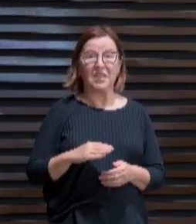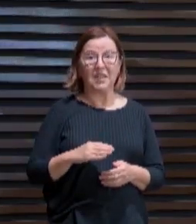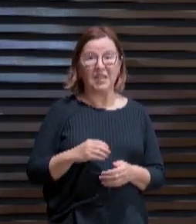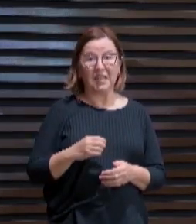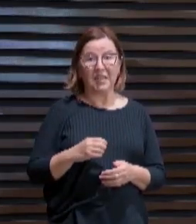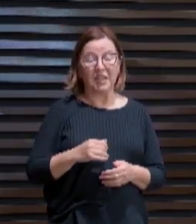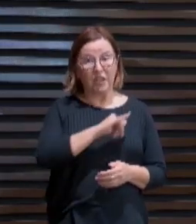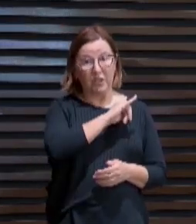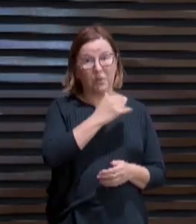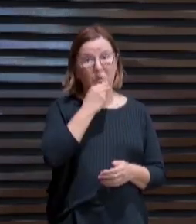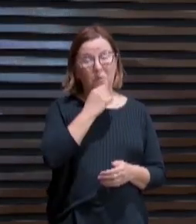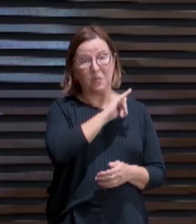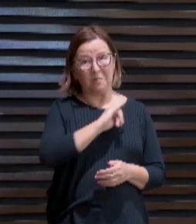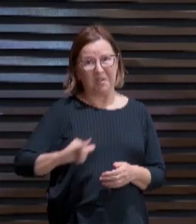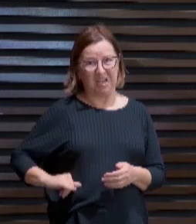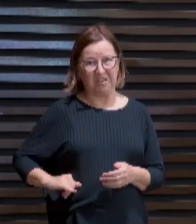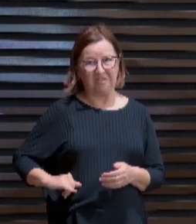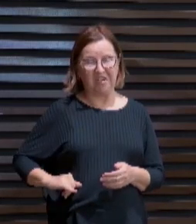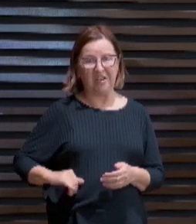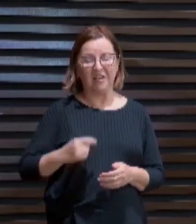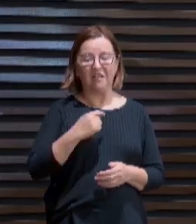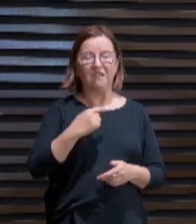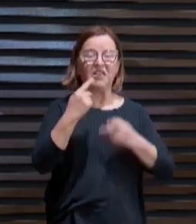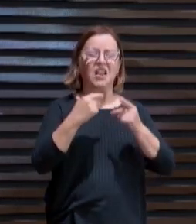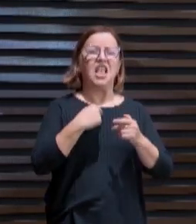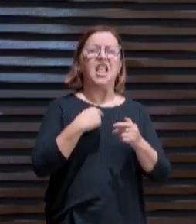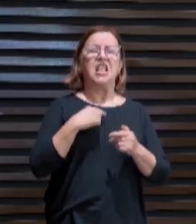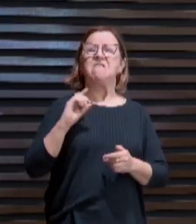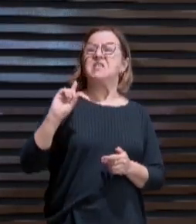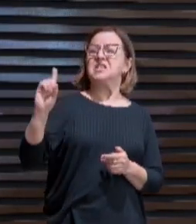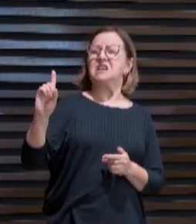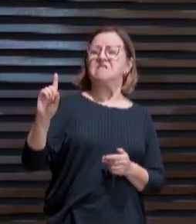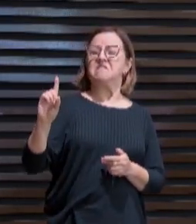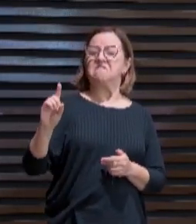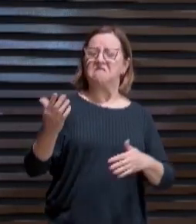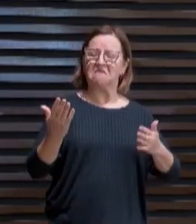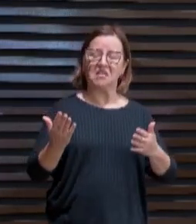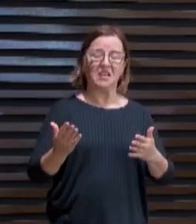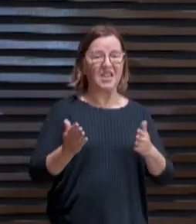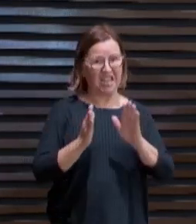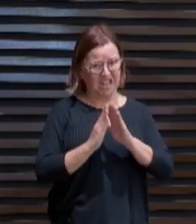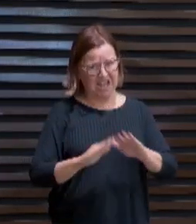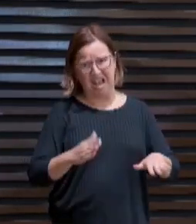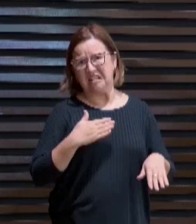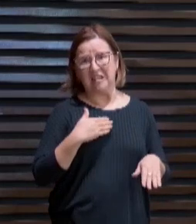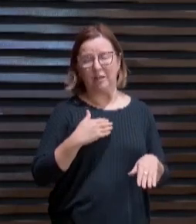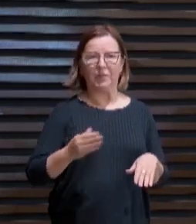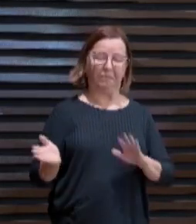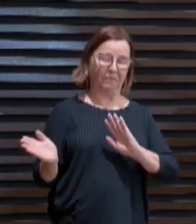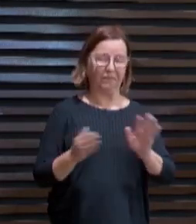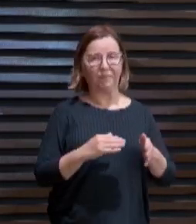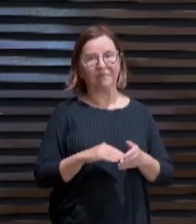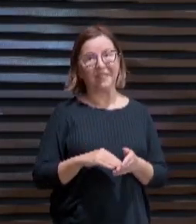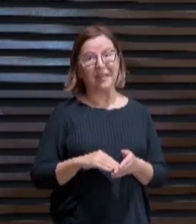exigia adoração, logo de cara essa carta ela já vai colocando as coisas no lugar. Ela vai dizendo que